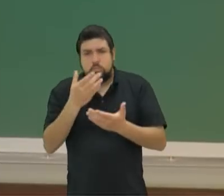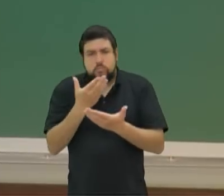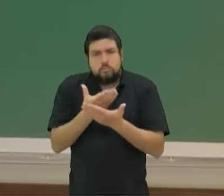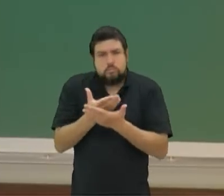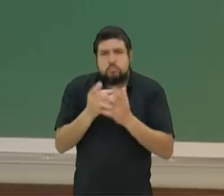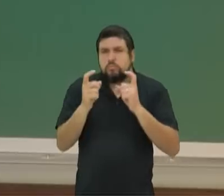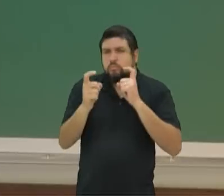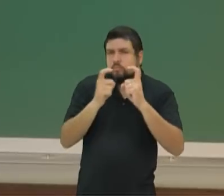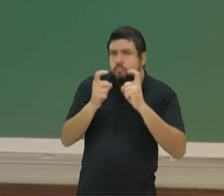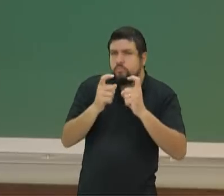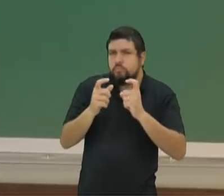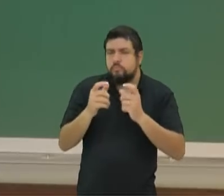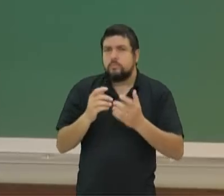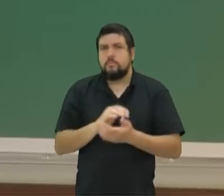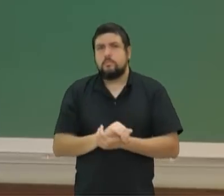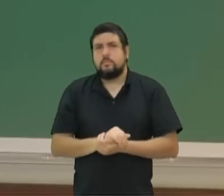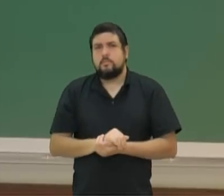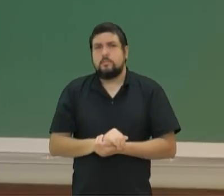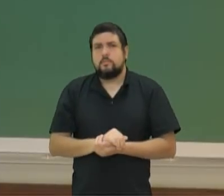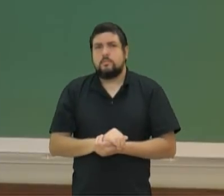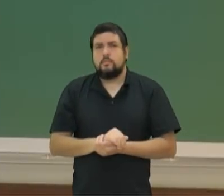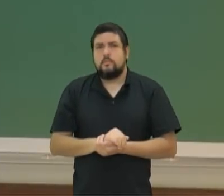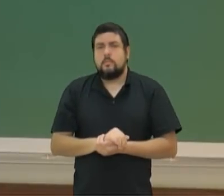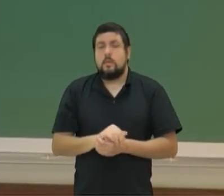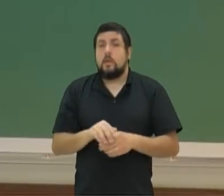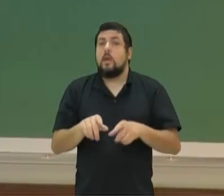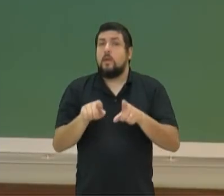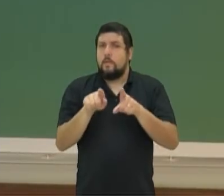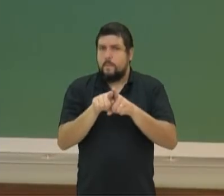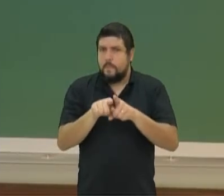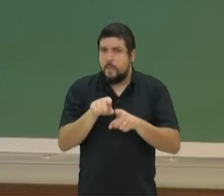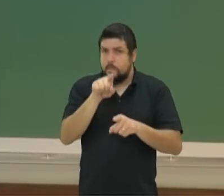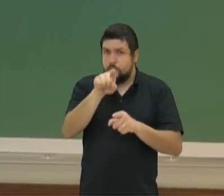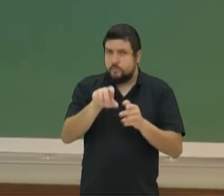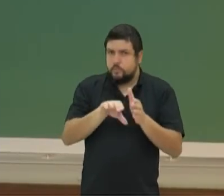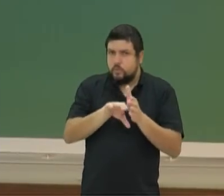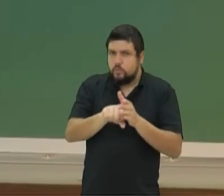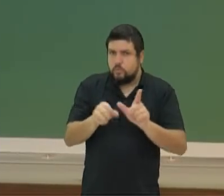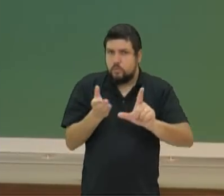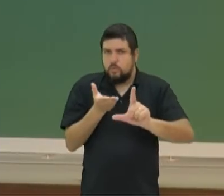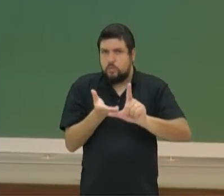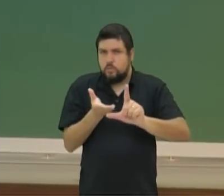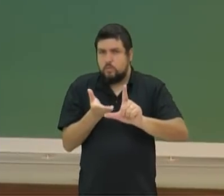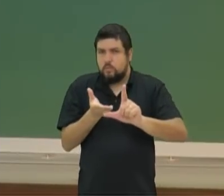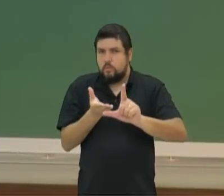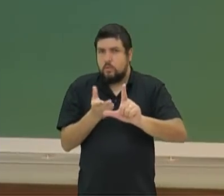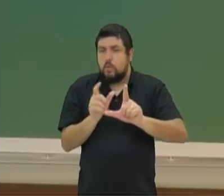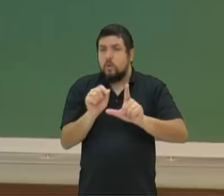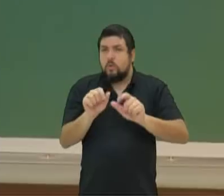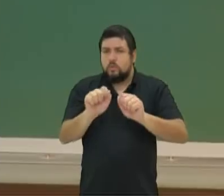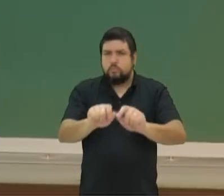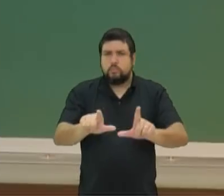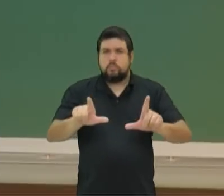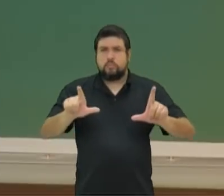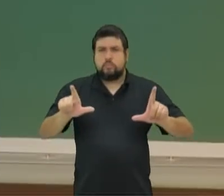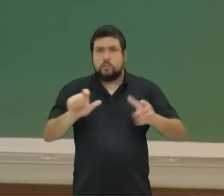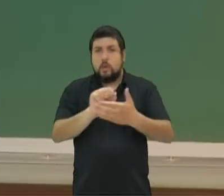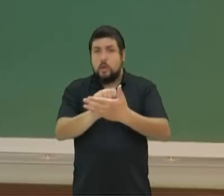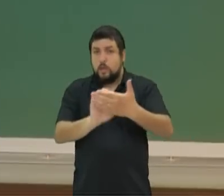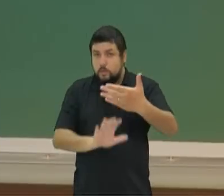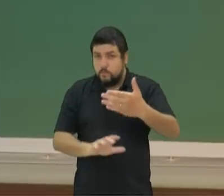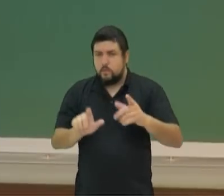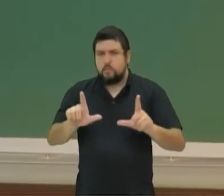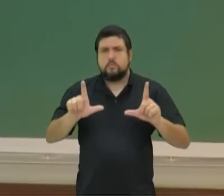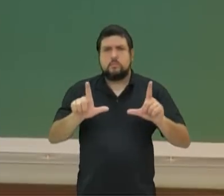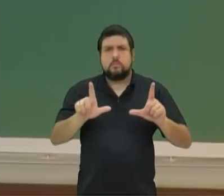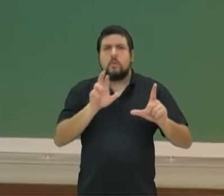legal. Só não se esqueça de entrar lá no Google Classroom e responder a pergunta que valida a sua presença. São